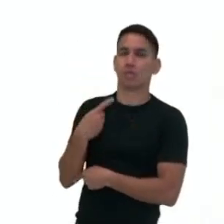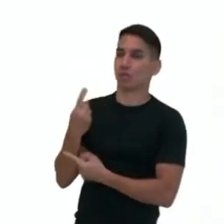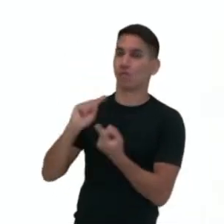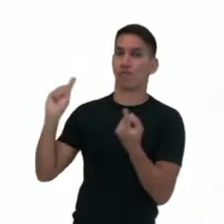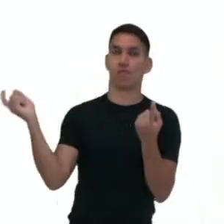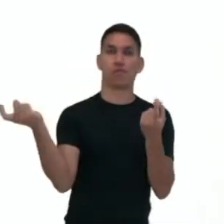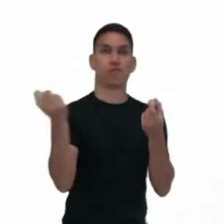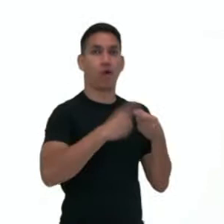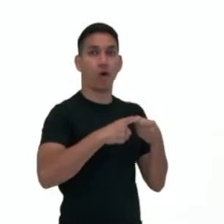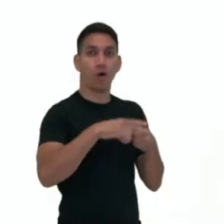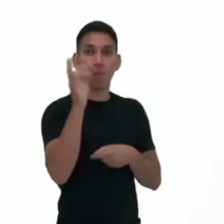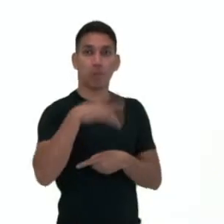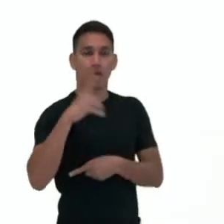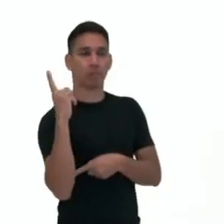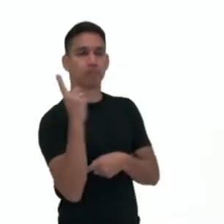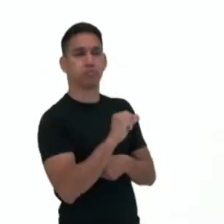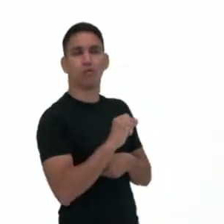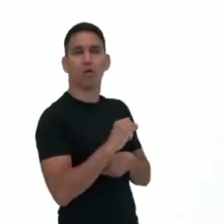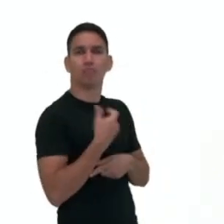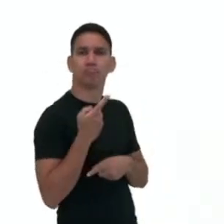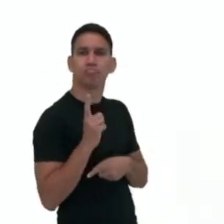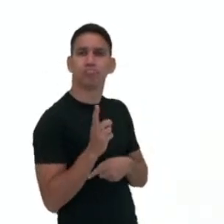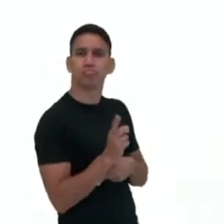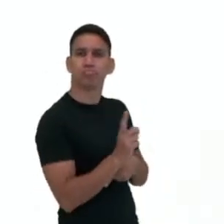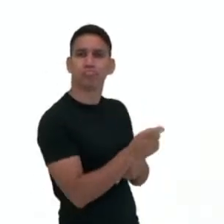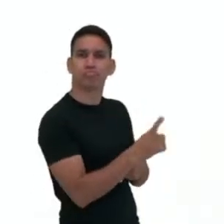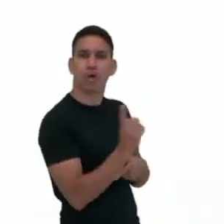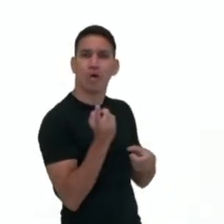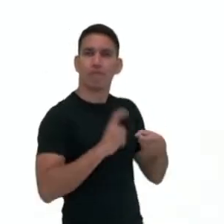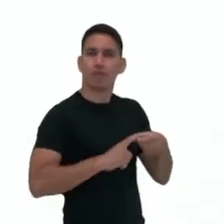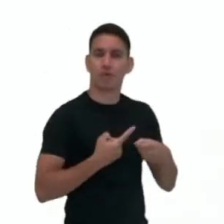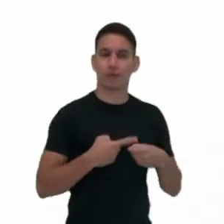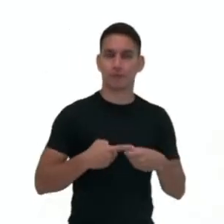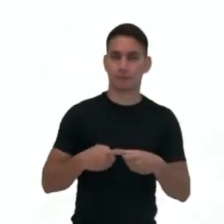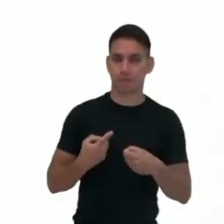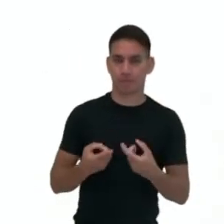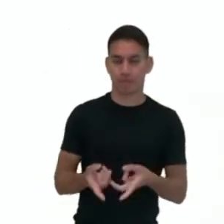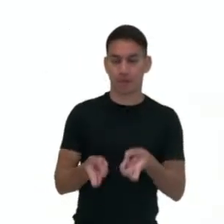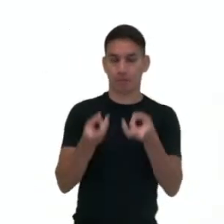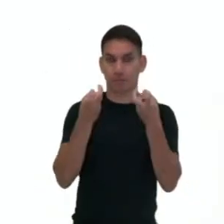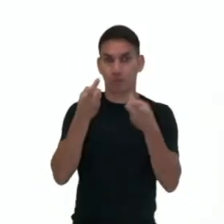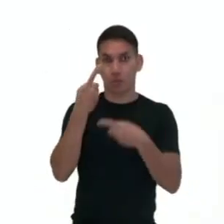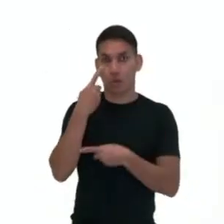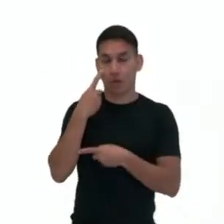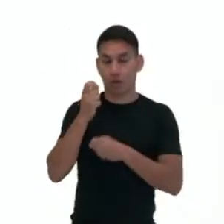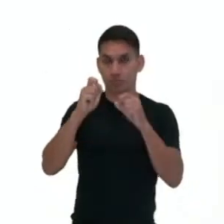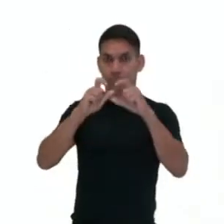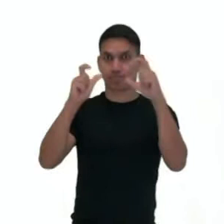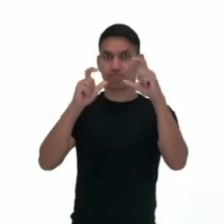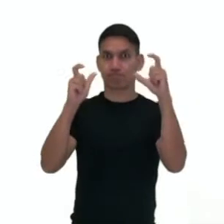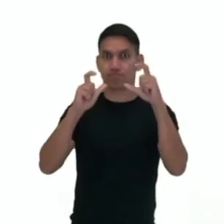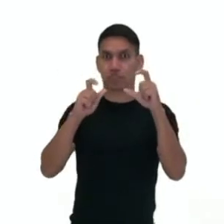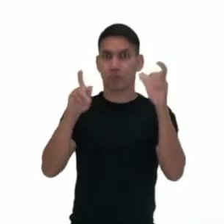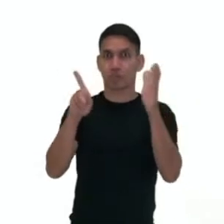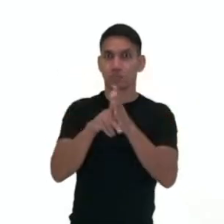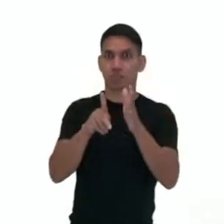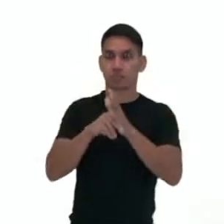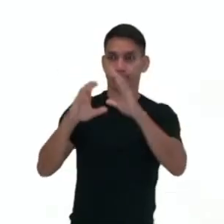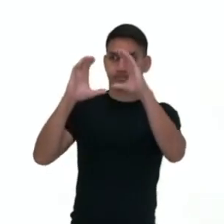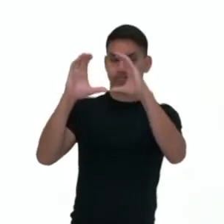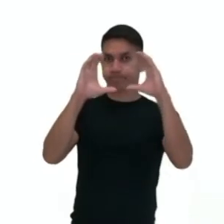e largou numa disparada louco rumo da cidade, com os olhos do tamanho de um pires e os